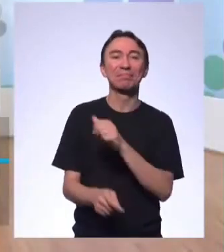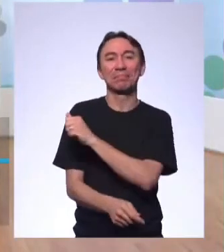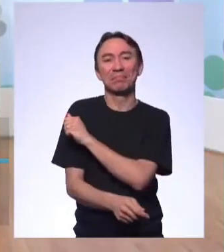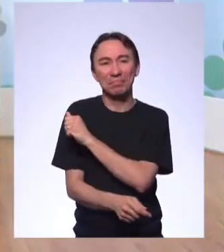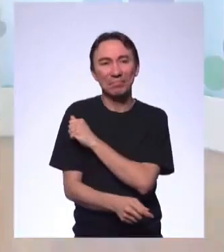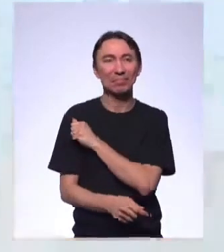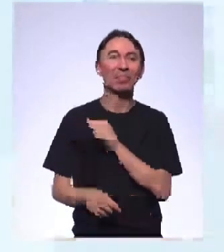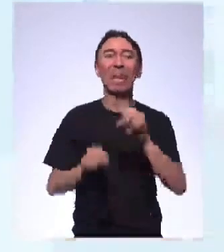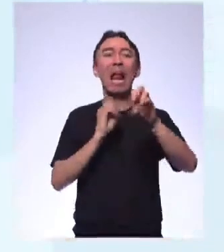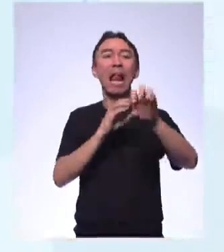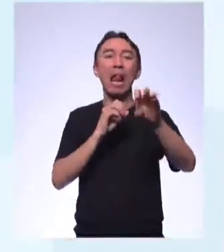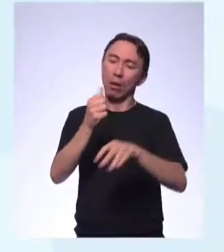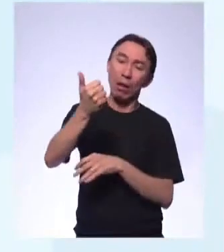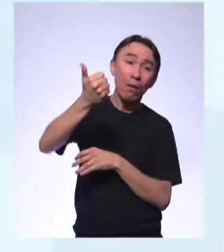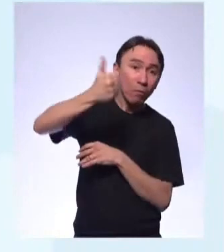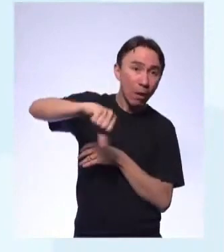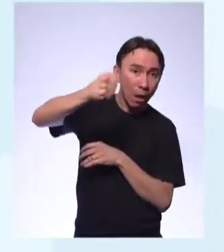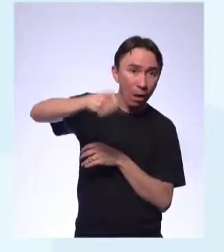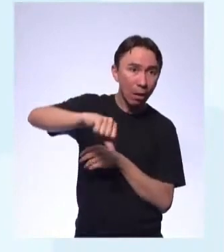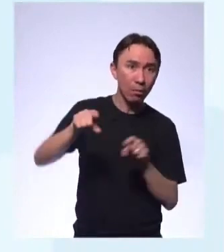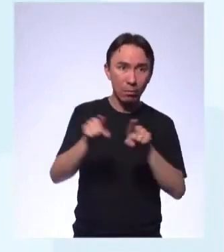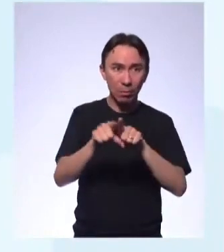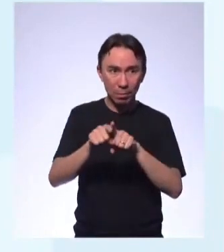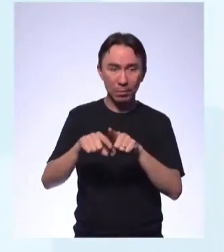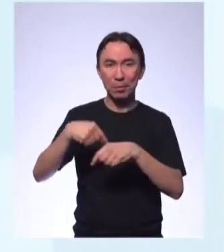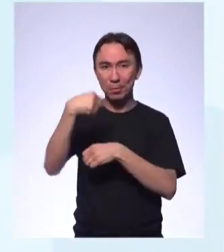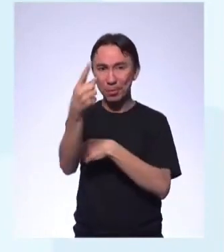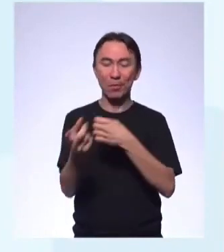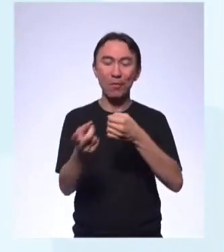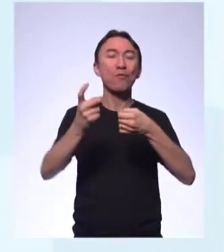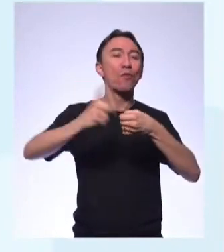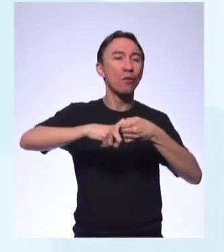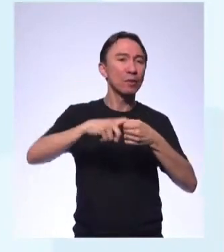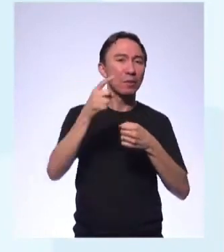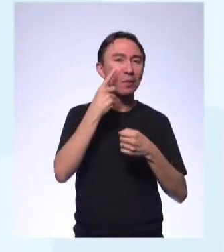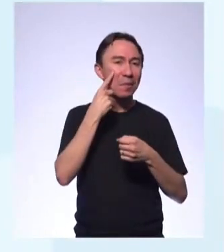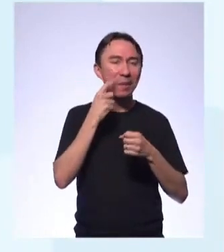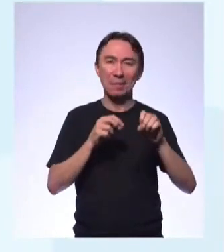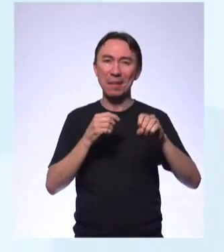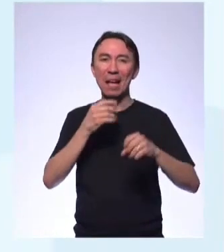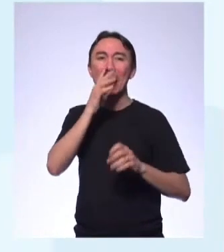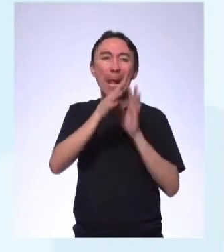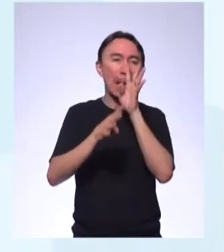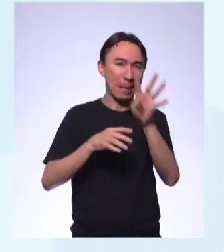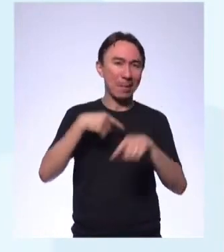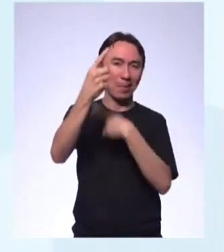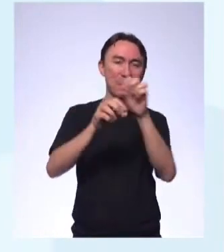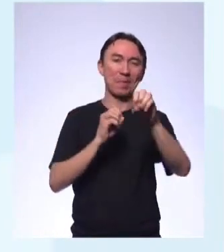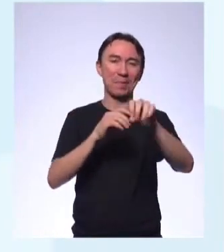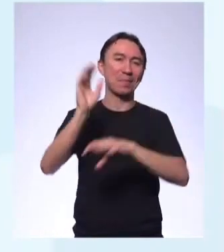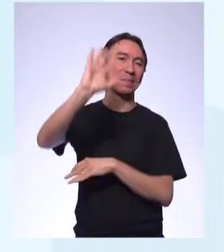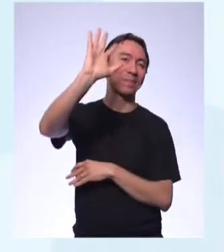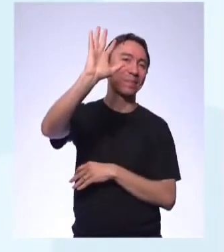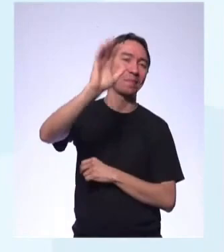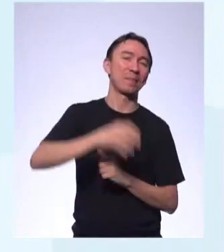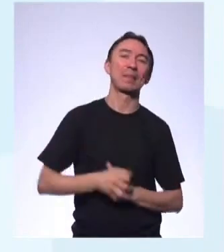Avalie a nossa aula e a gente volta aí com resenha crítica nas próximas aulas. Tchau, tchau, gente. Tchau, tchau.